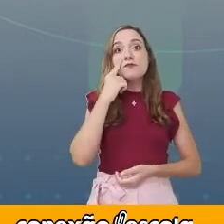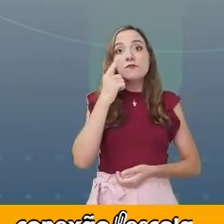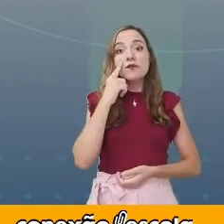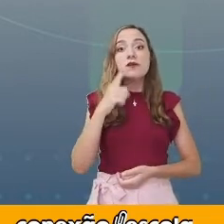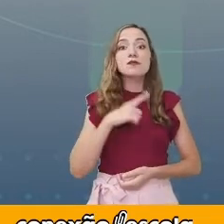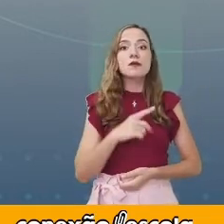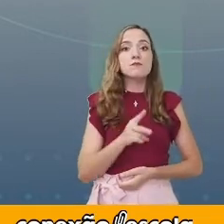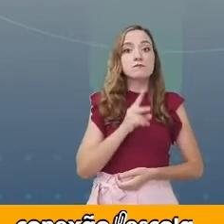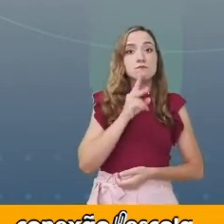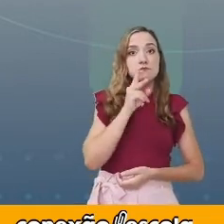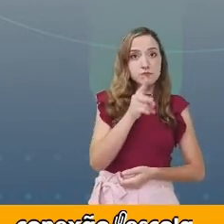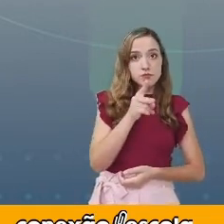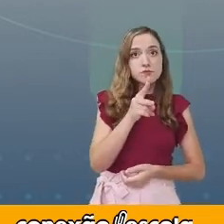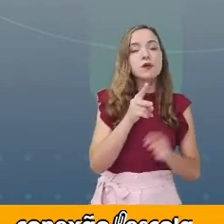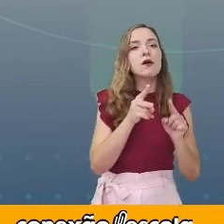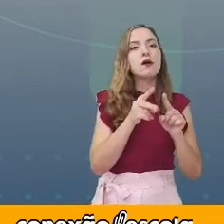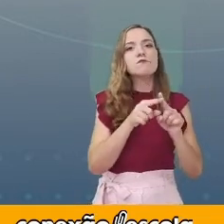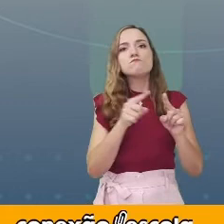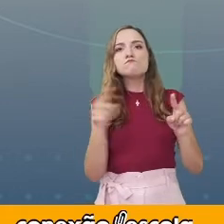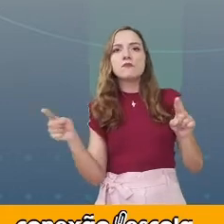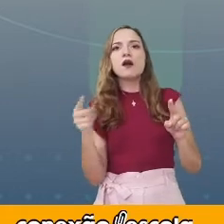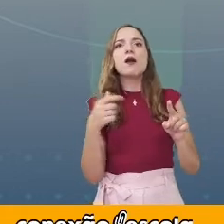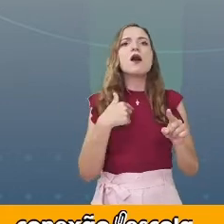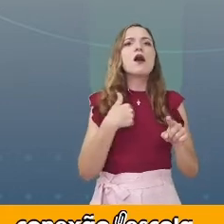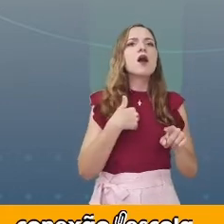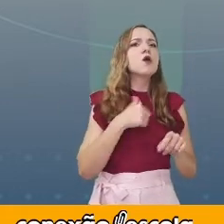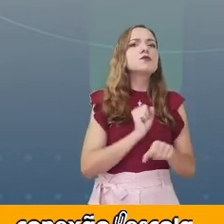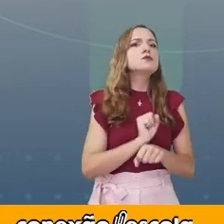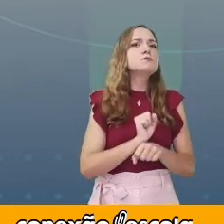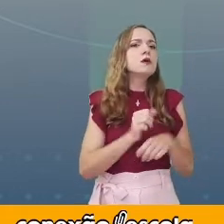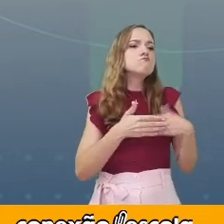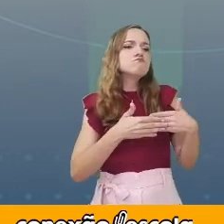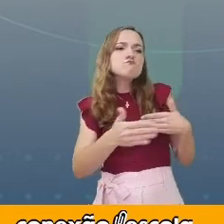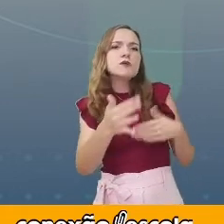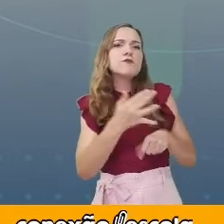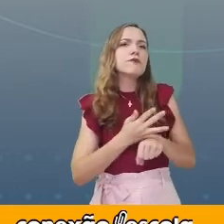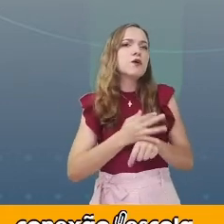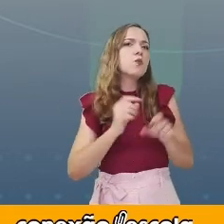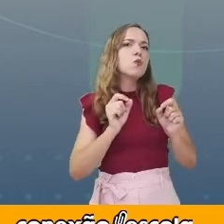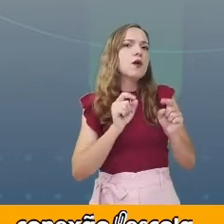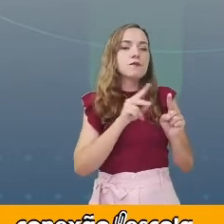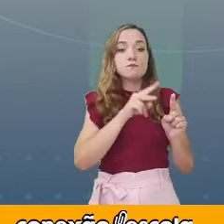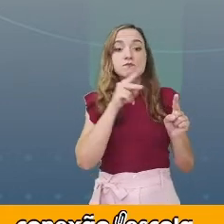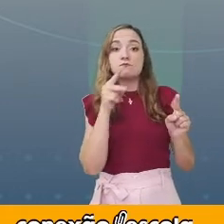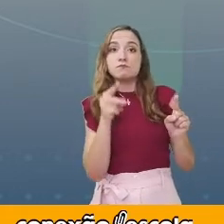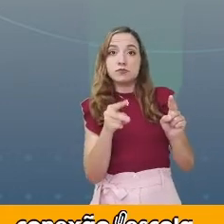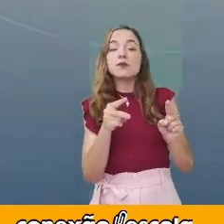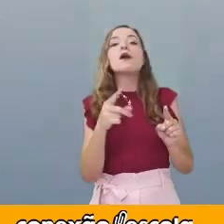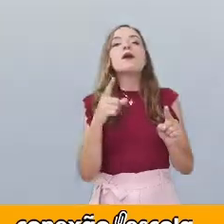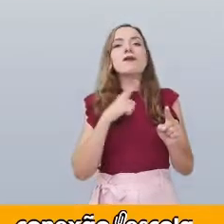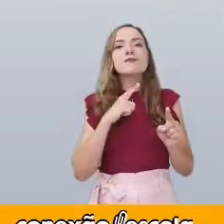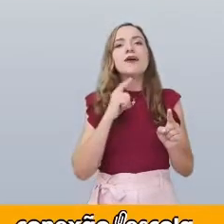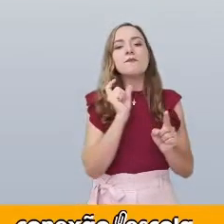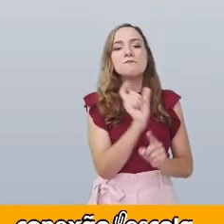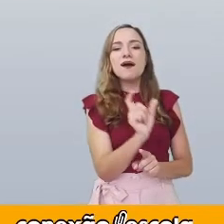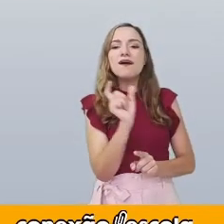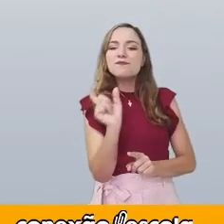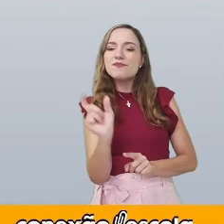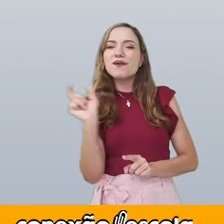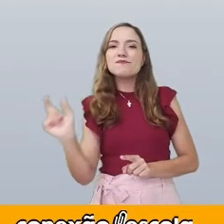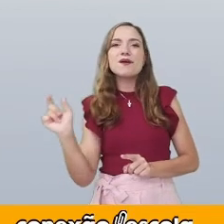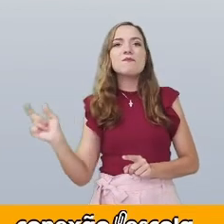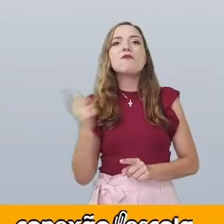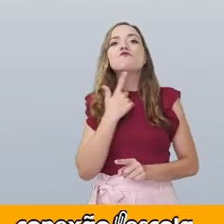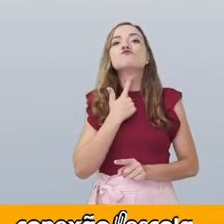dois pontos de o que eu espero das férias, o produtor vai listar o que